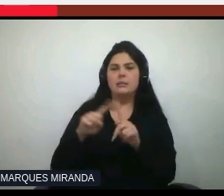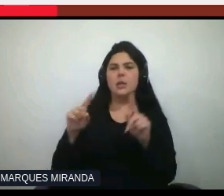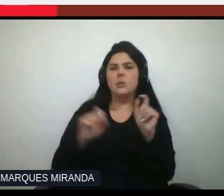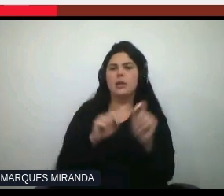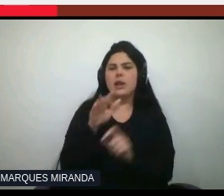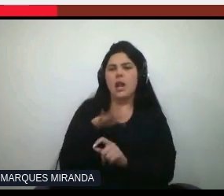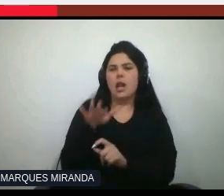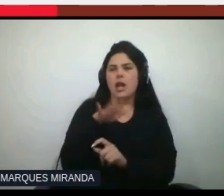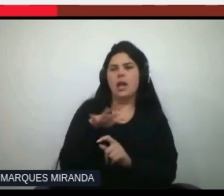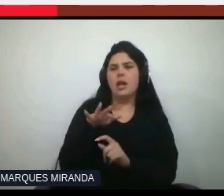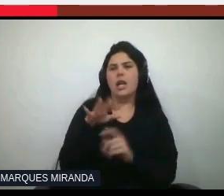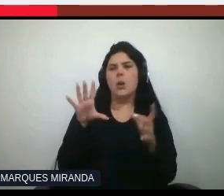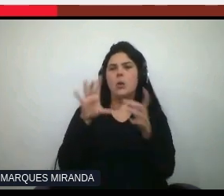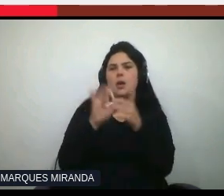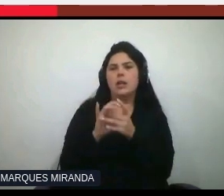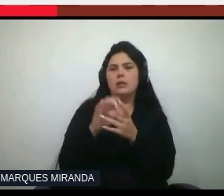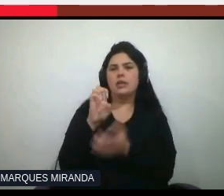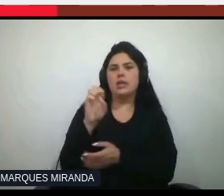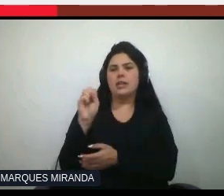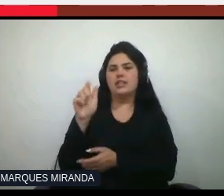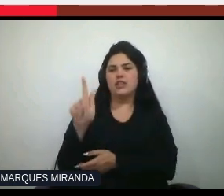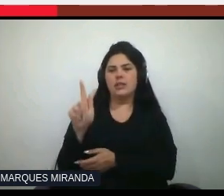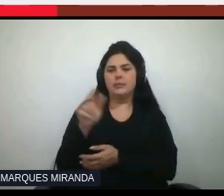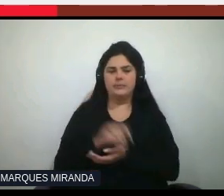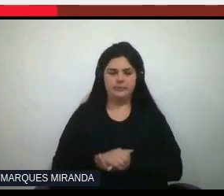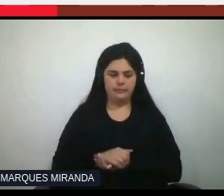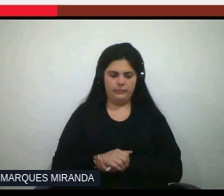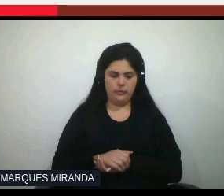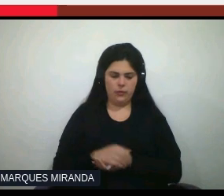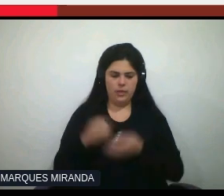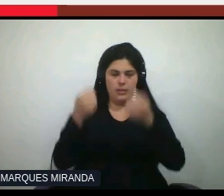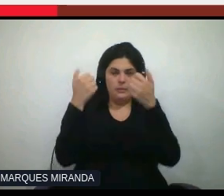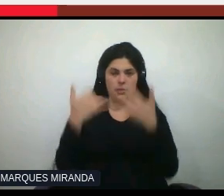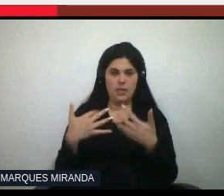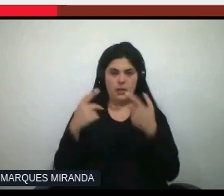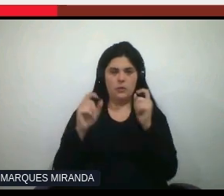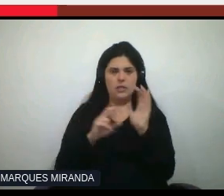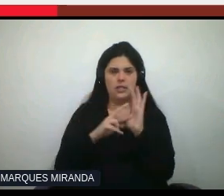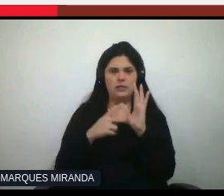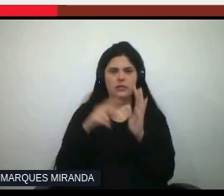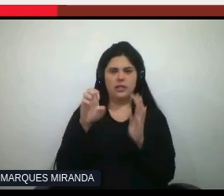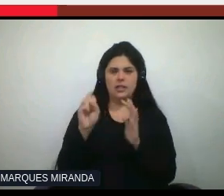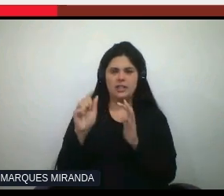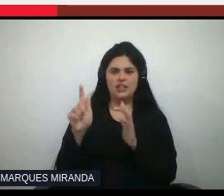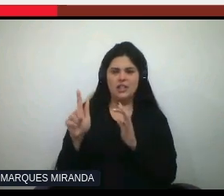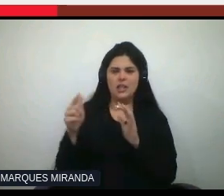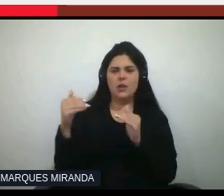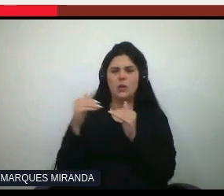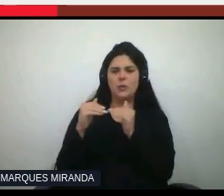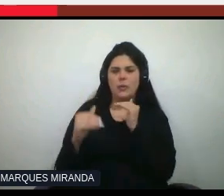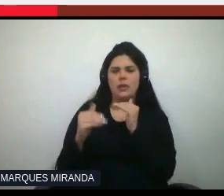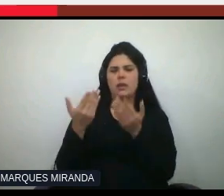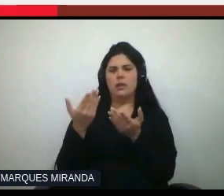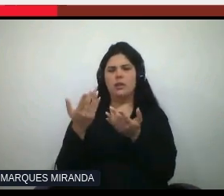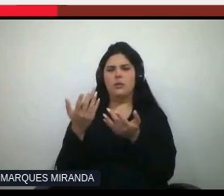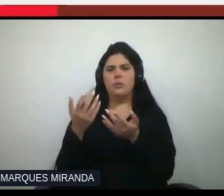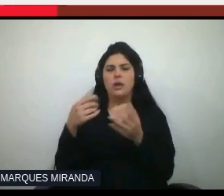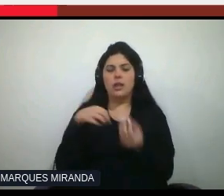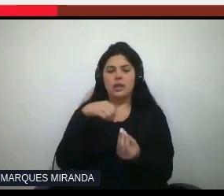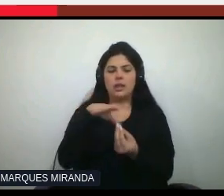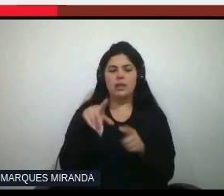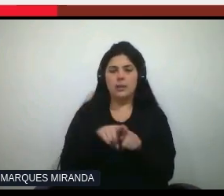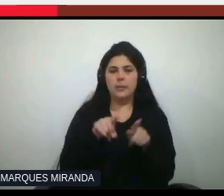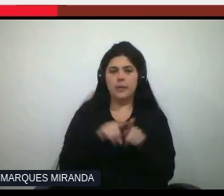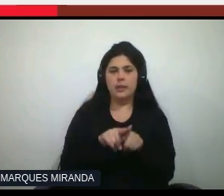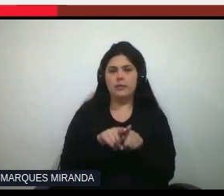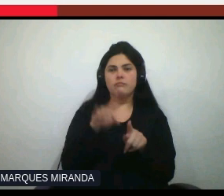de um universo conectado com ESG. Tá? Eu vou explicar para você o que é ESG, o que isso tem a ver com a nossa trilha. Eu acho que vocês vão